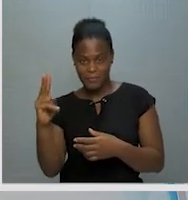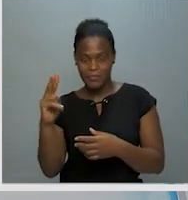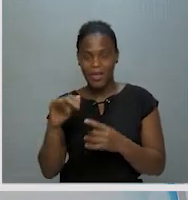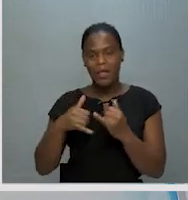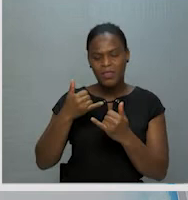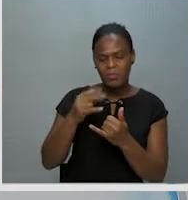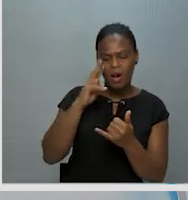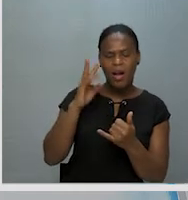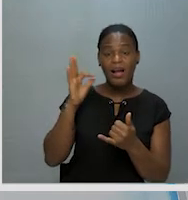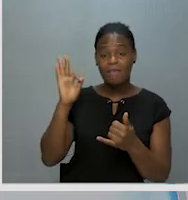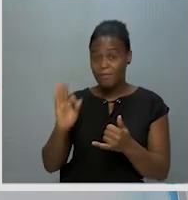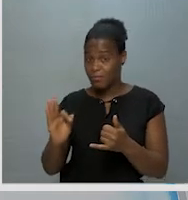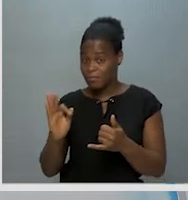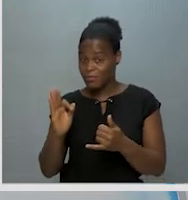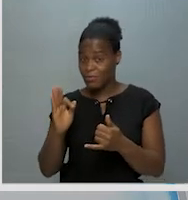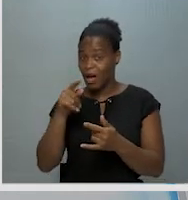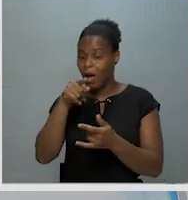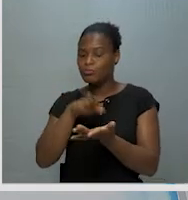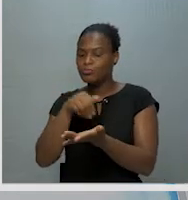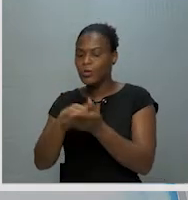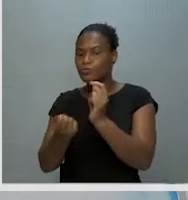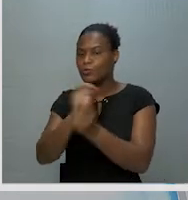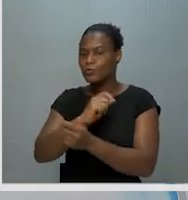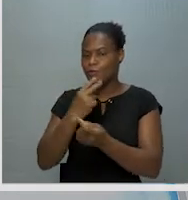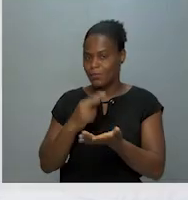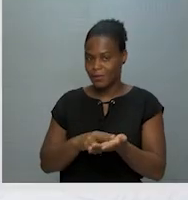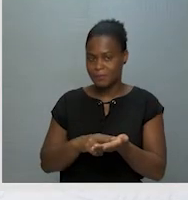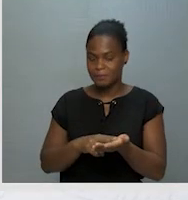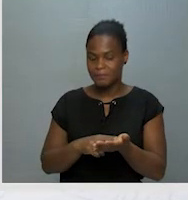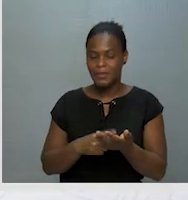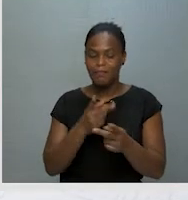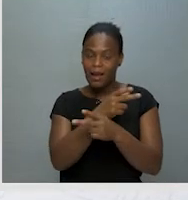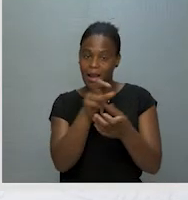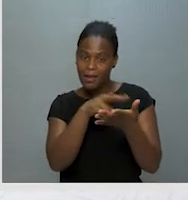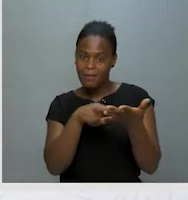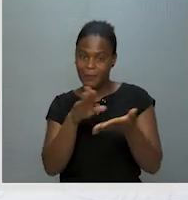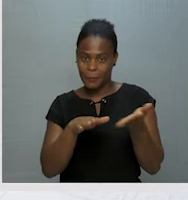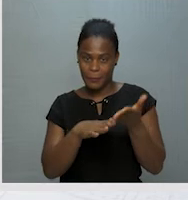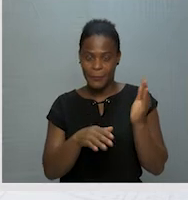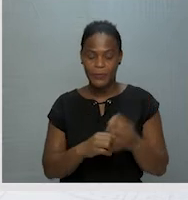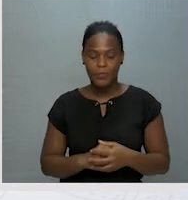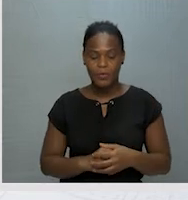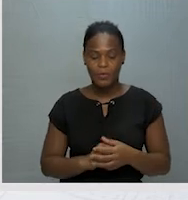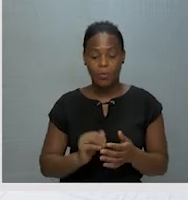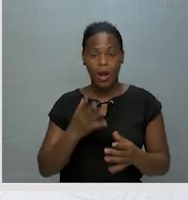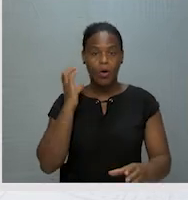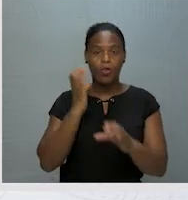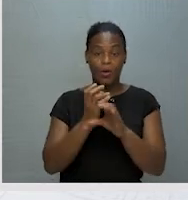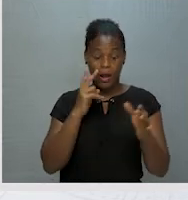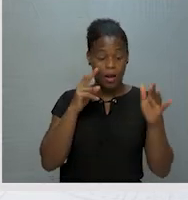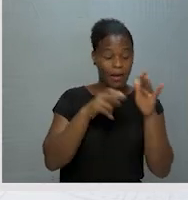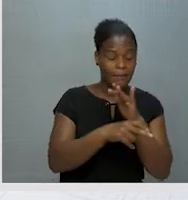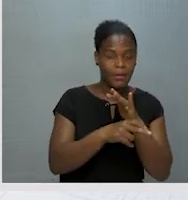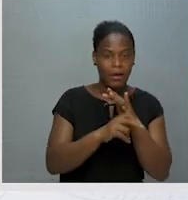vão corrigir aquelas que são falsas. Nós vamos ler rapidamente. Ao entrar no